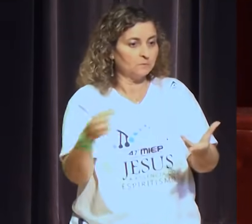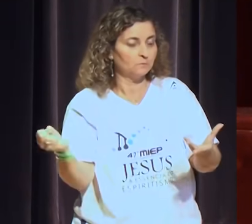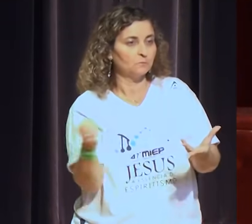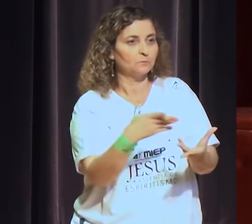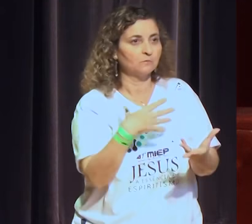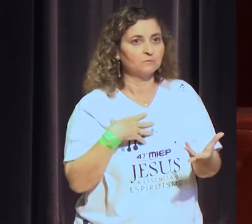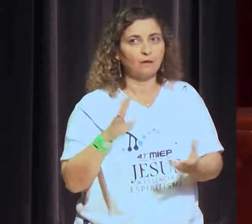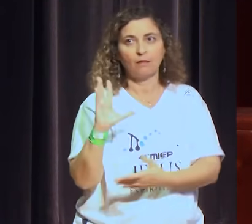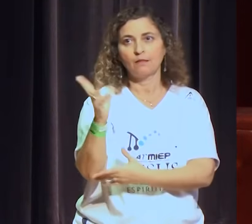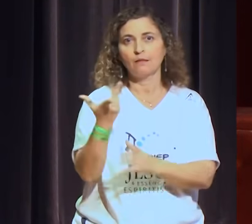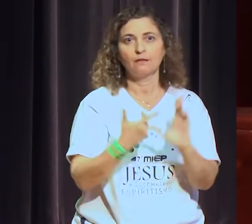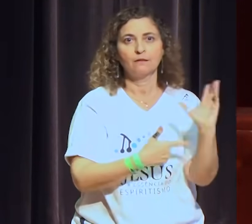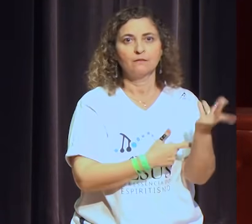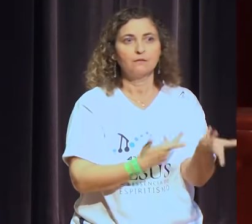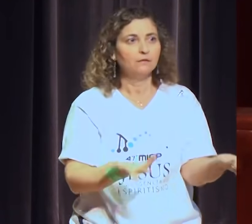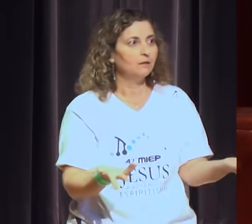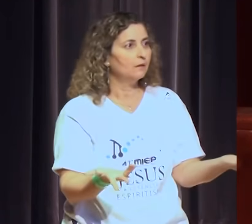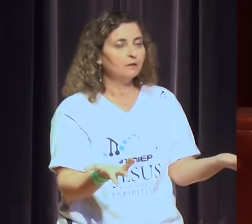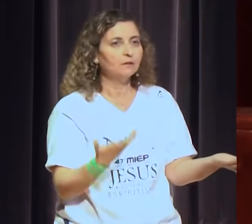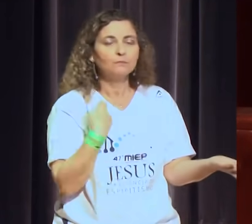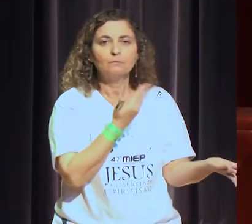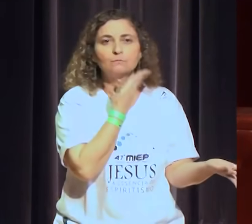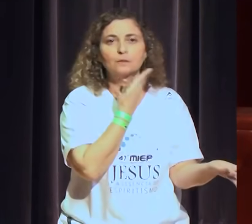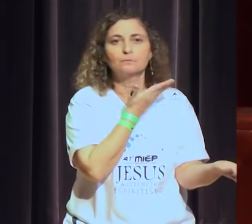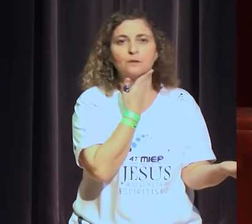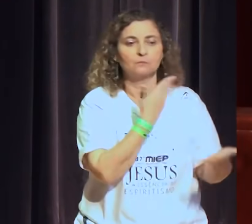umas plantinhas lá que eu quero reproduzir.